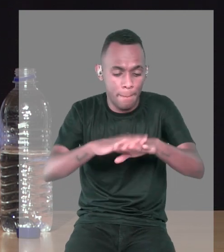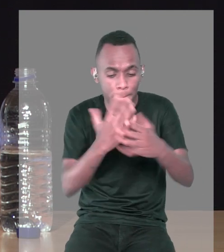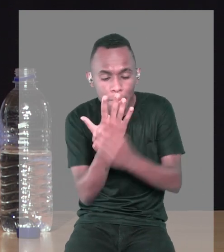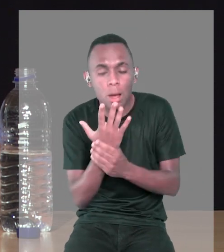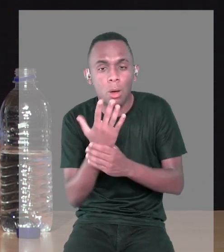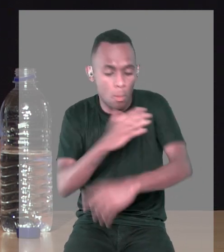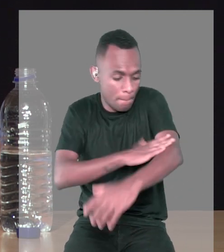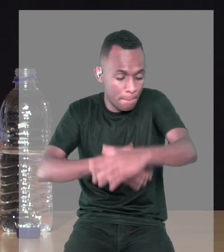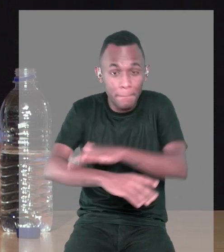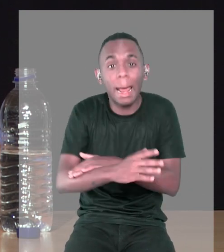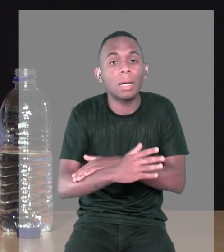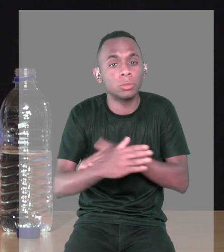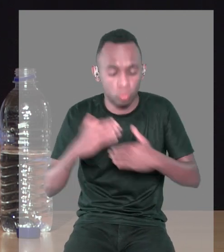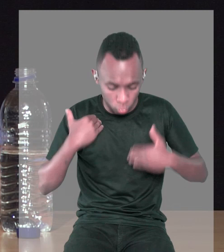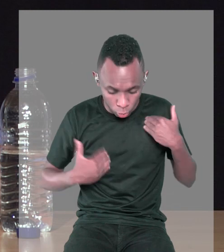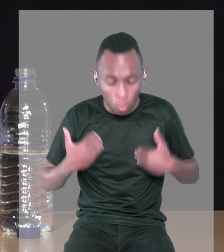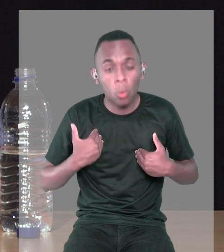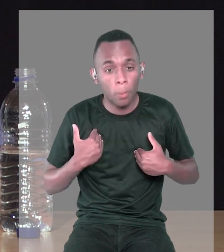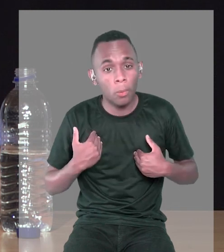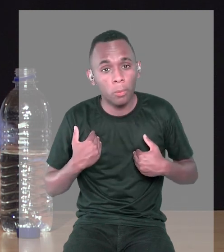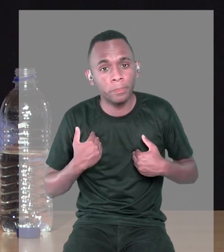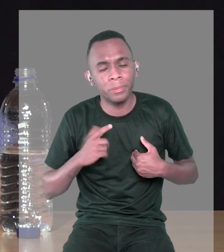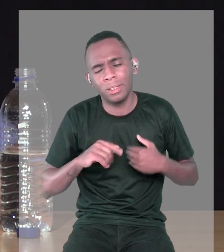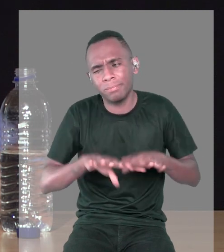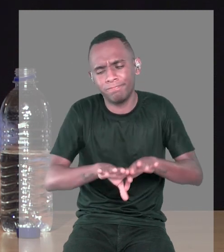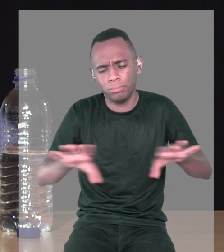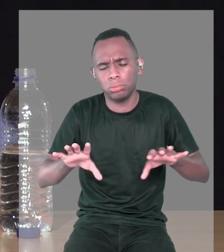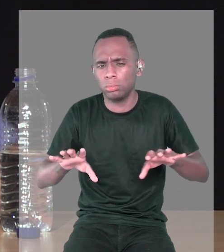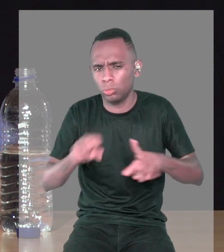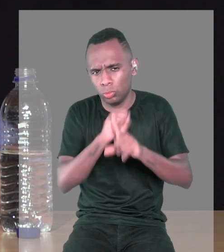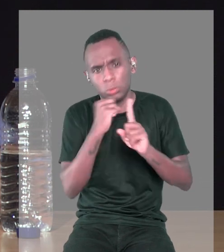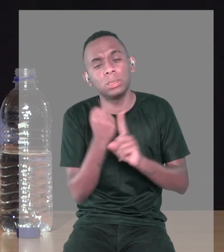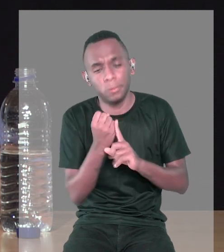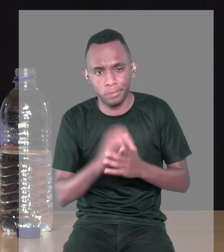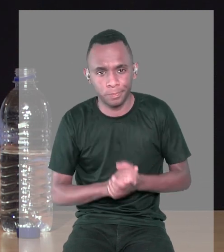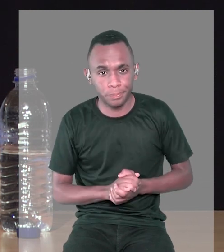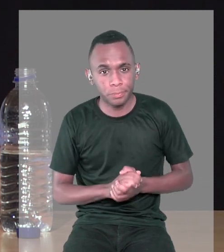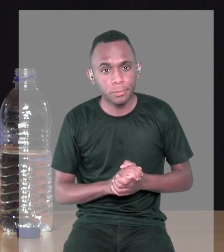mão, braço, feição, que escapa à nomenclatura social.